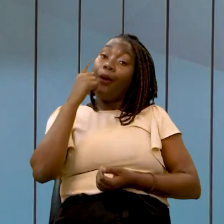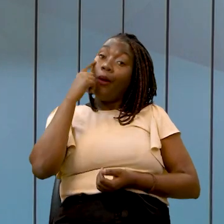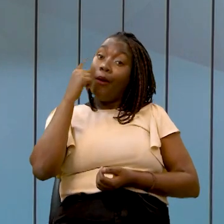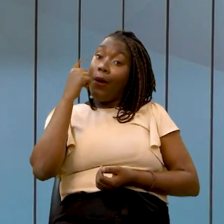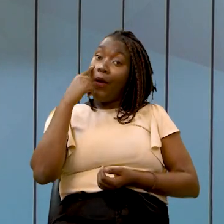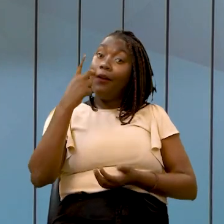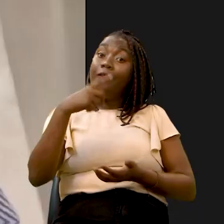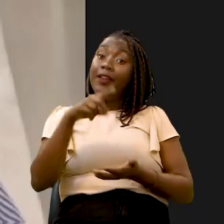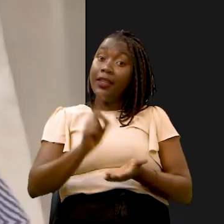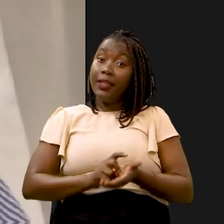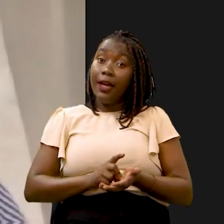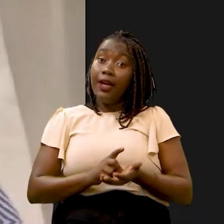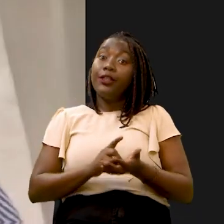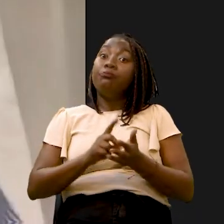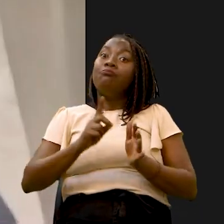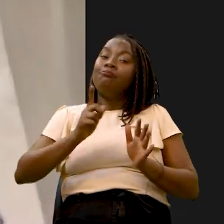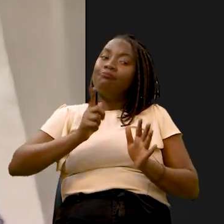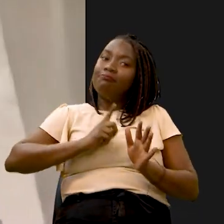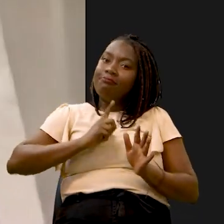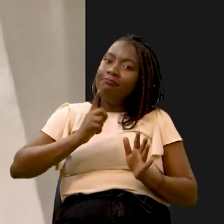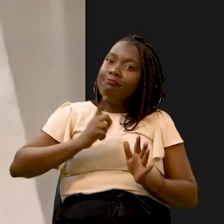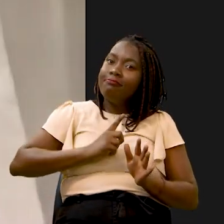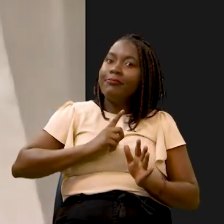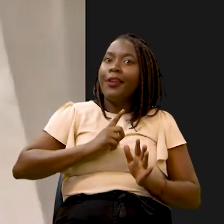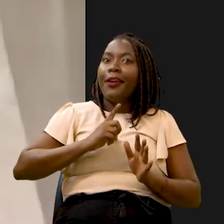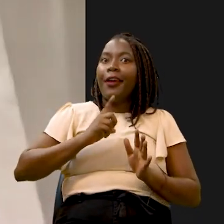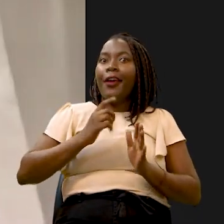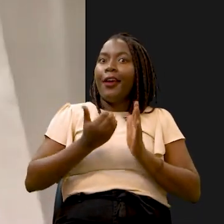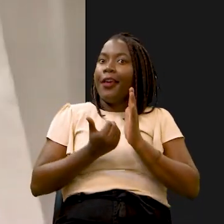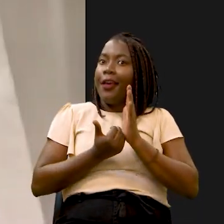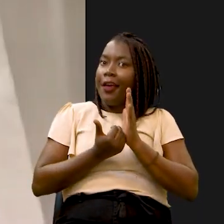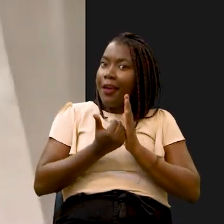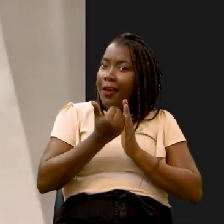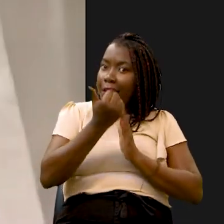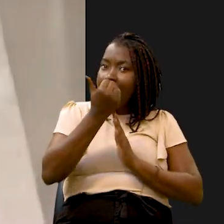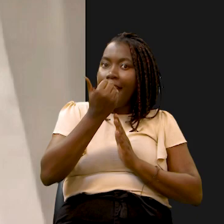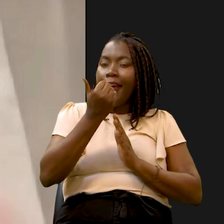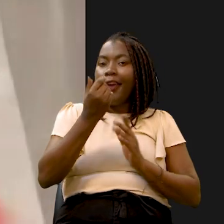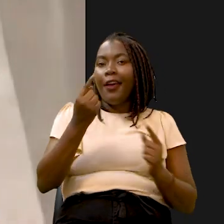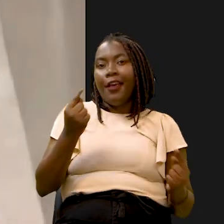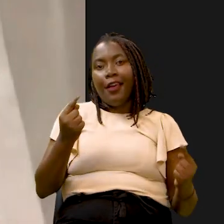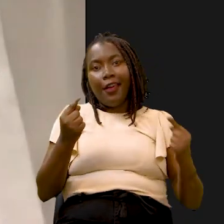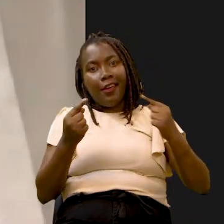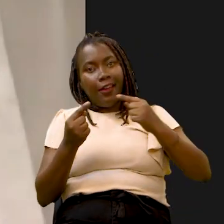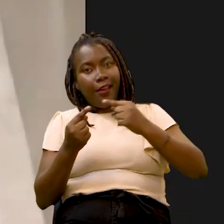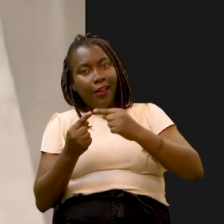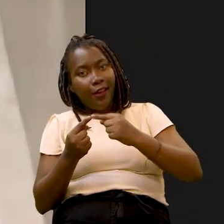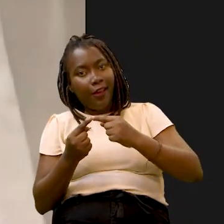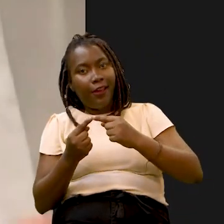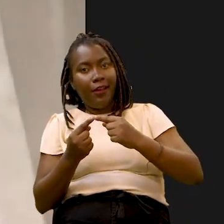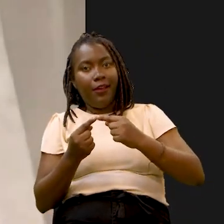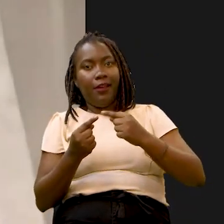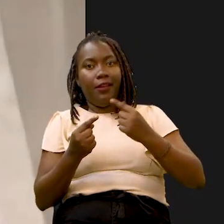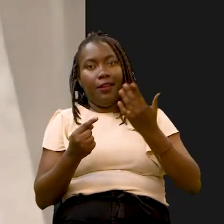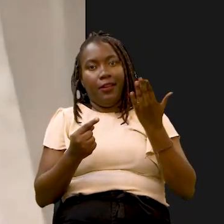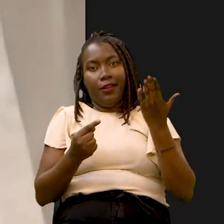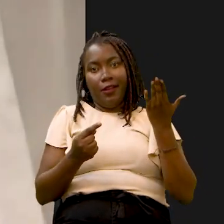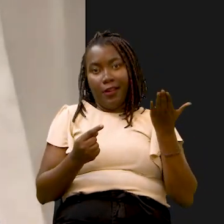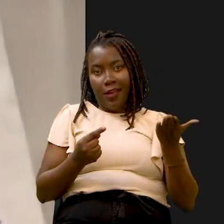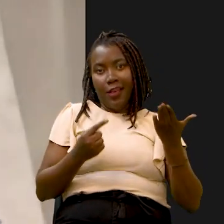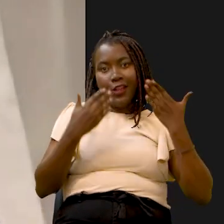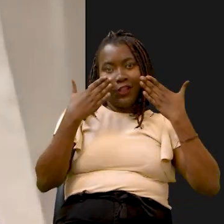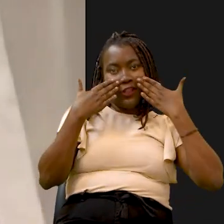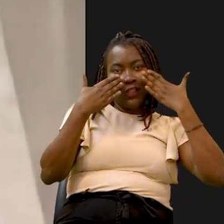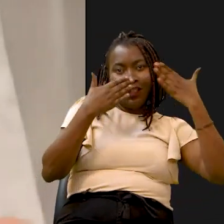isso? Olha, na verdade, como existe essa altíssima relação,